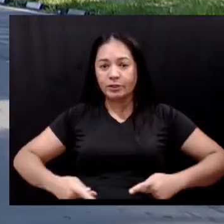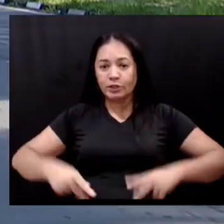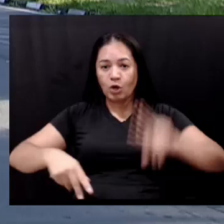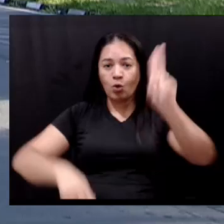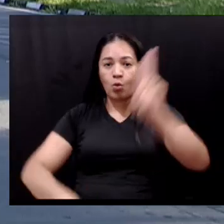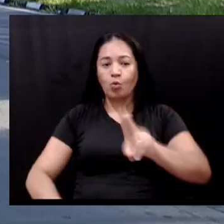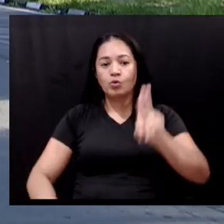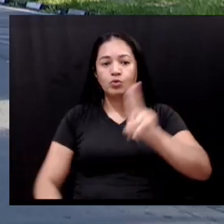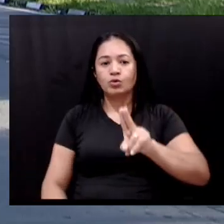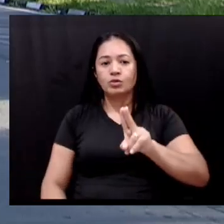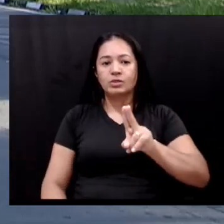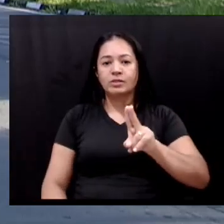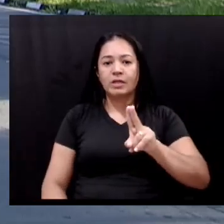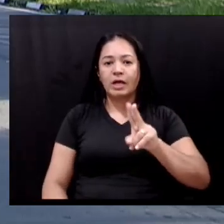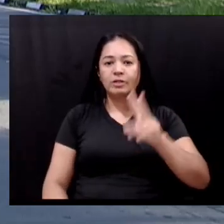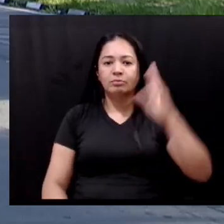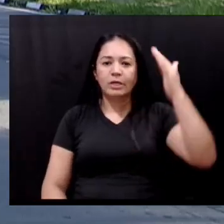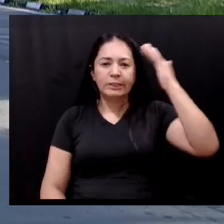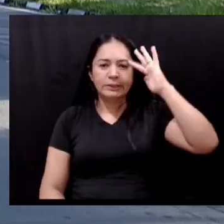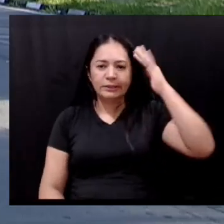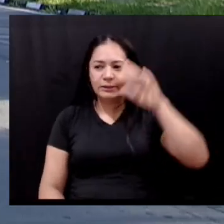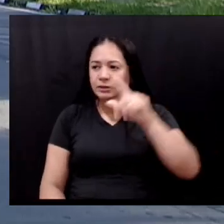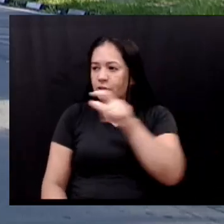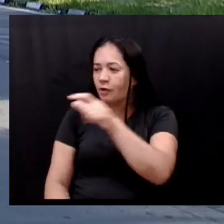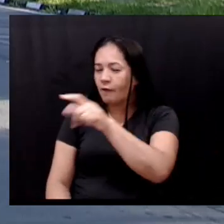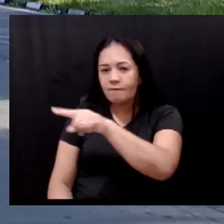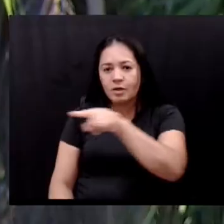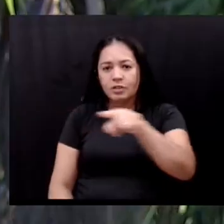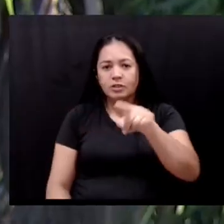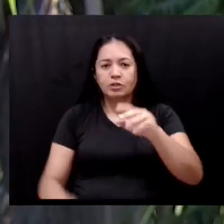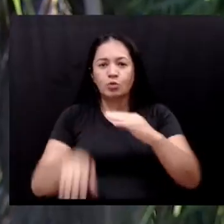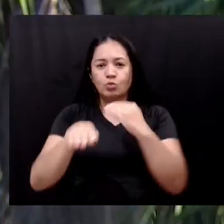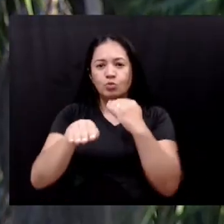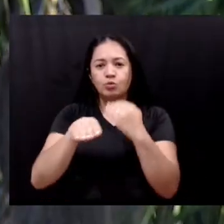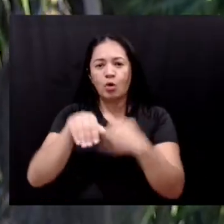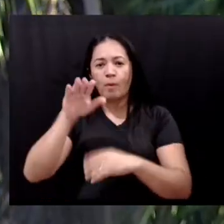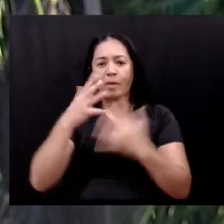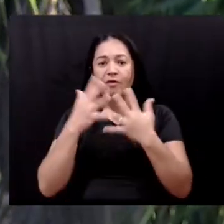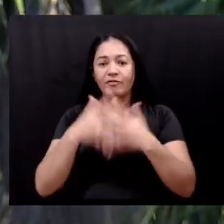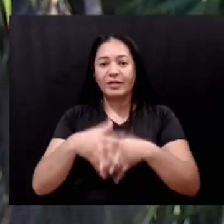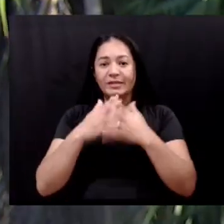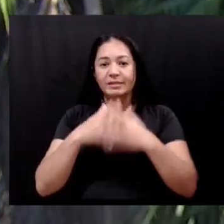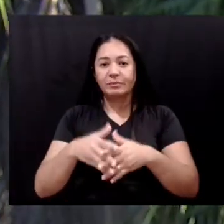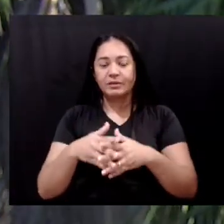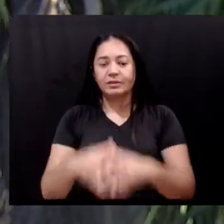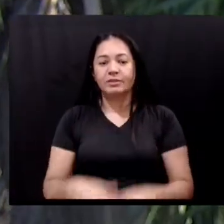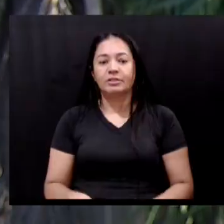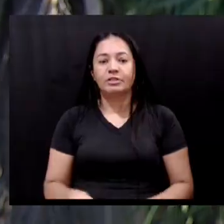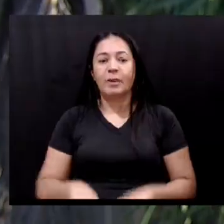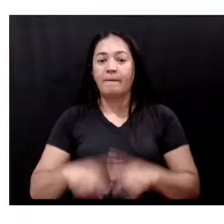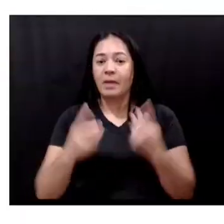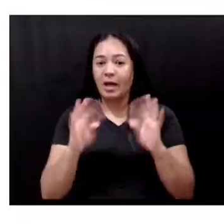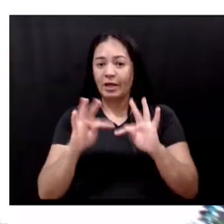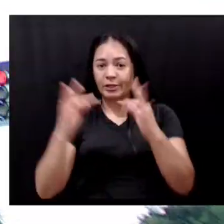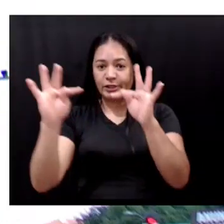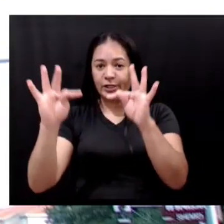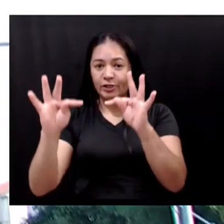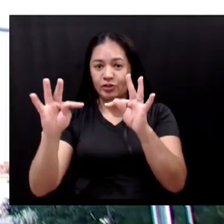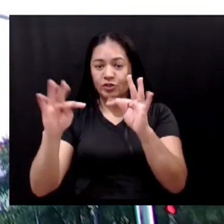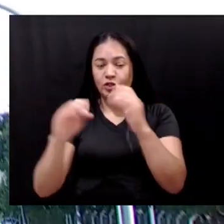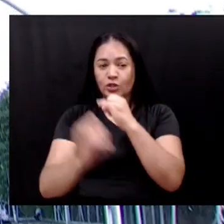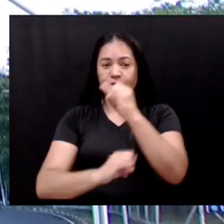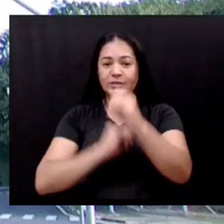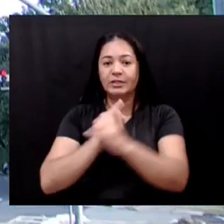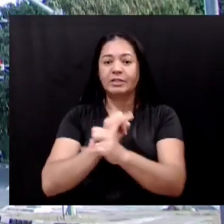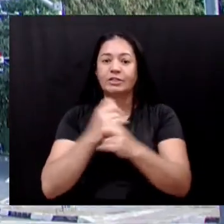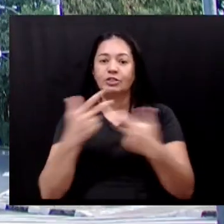interpretar situações de tráfego com maior flexibilidade. Já a tecnologia Internet das Coisas possibilitará